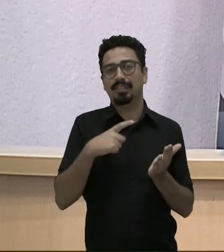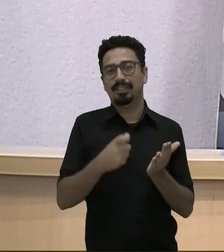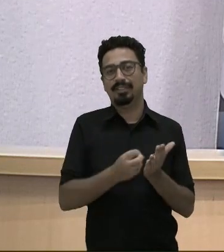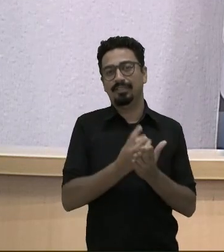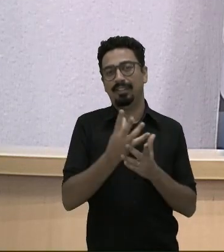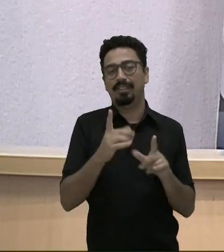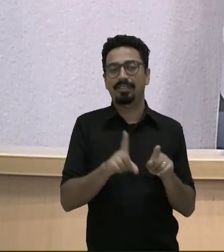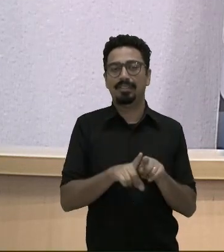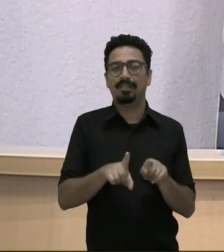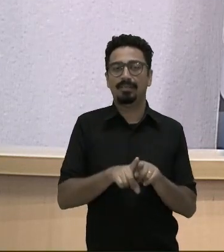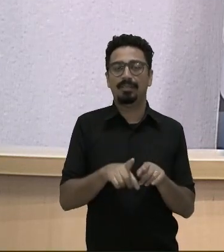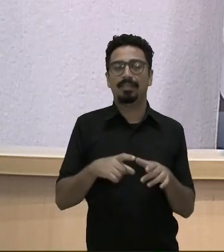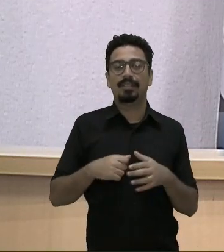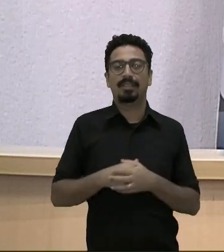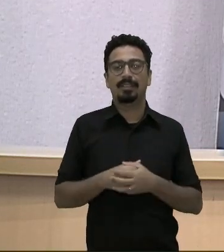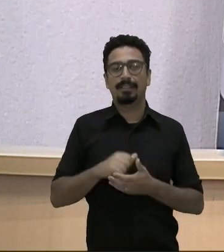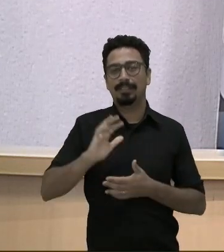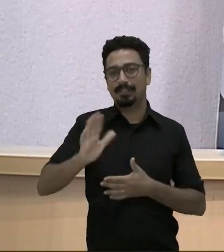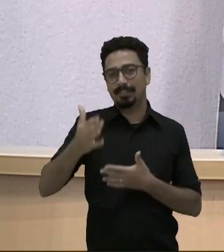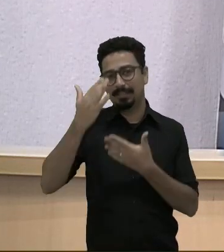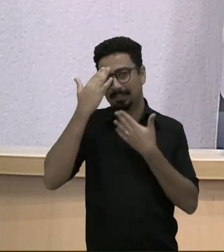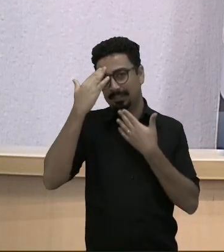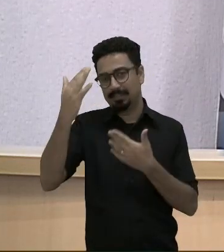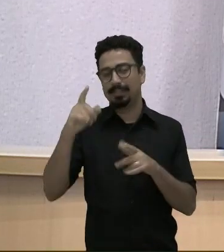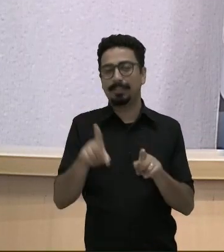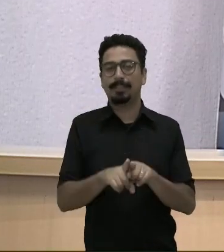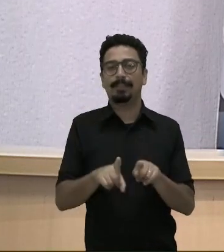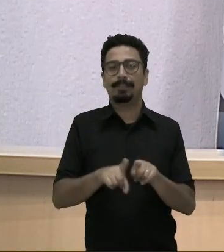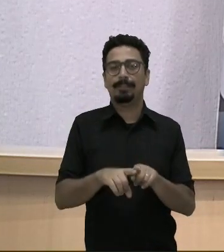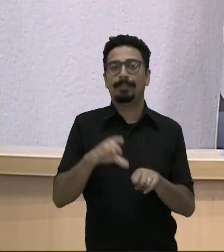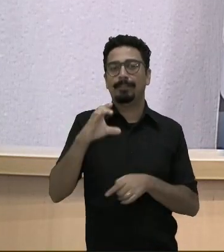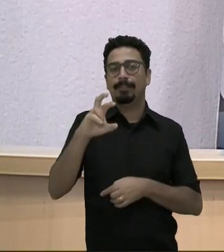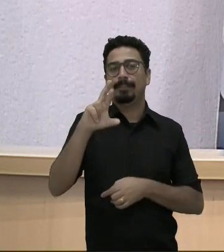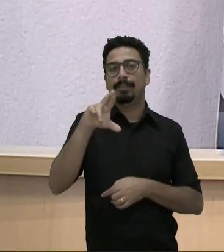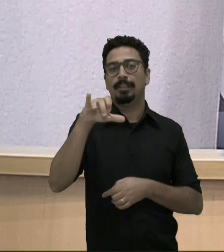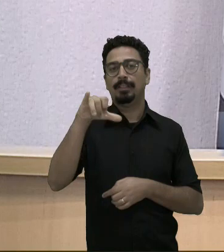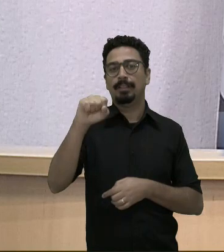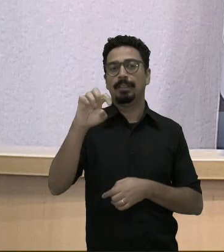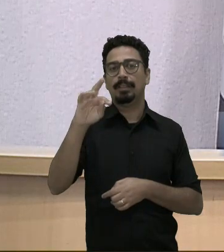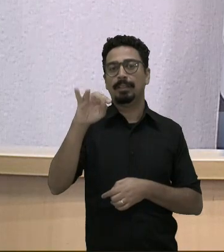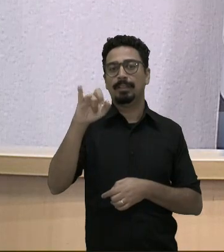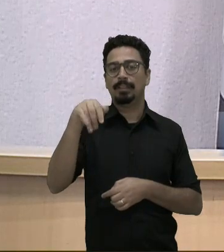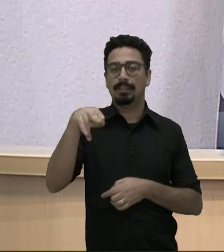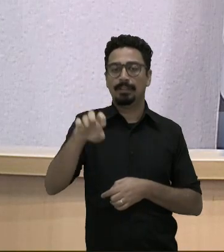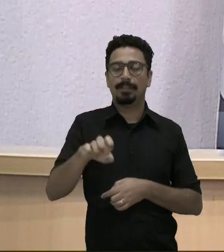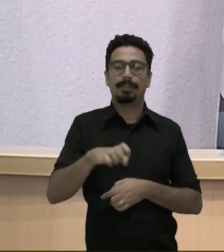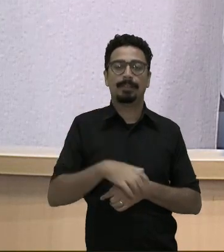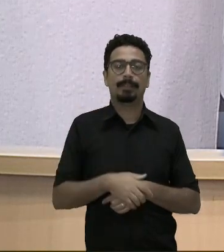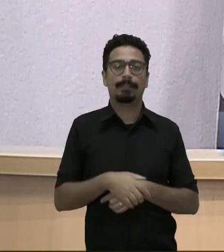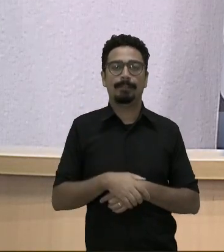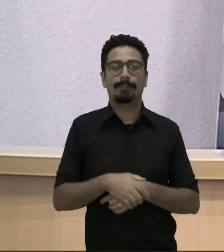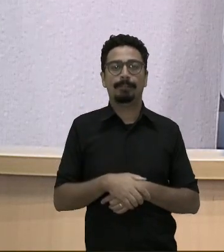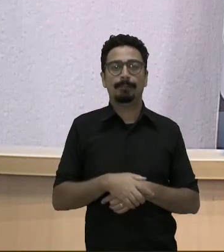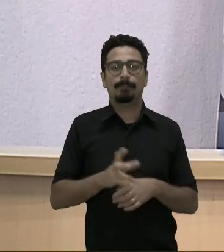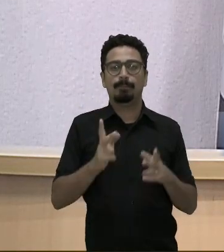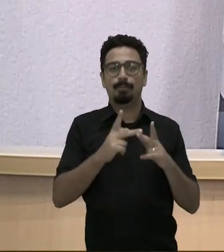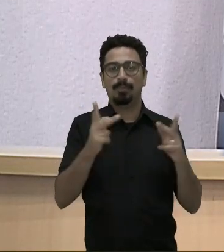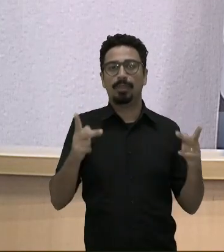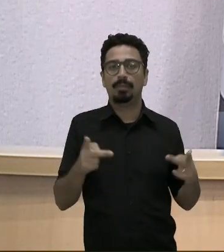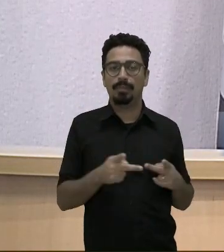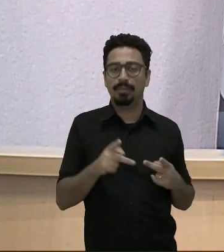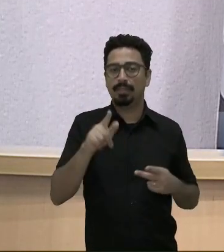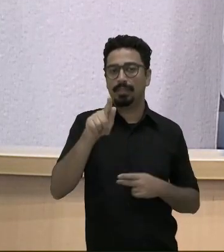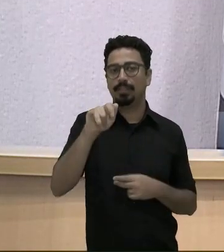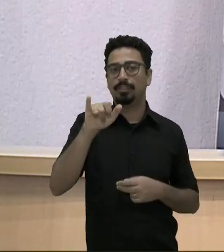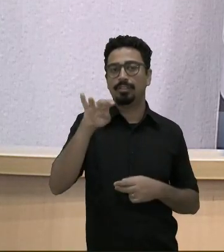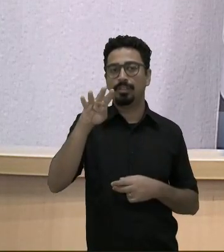tá? Quero agradecer também a dona Cristiane da Pizza Giba.